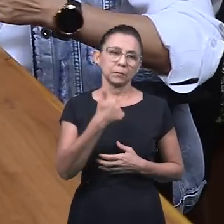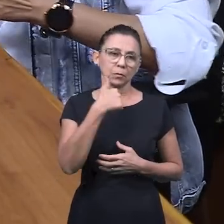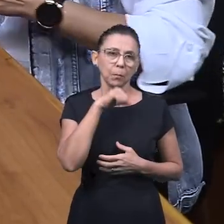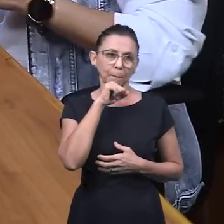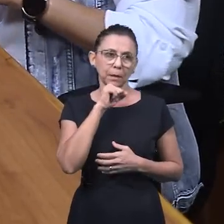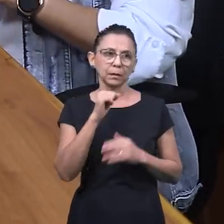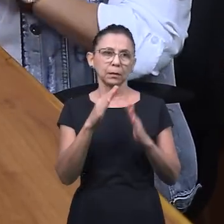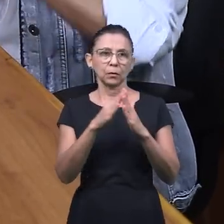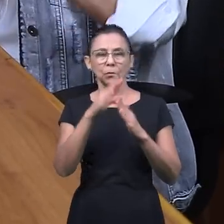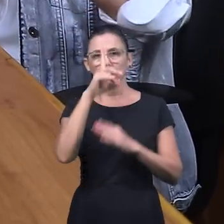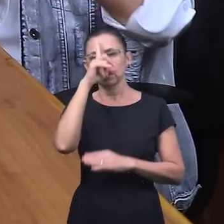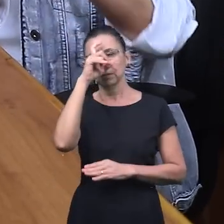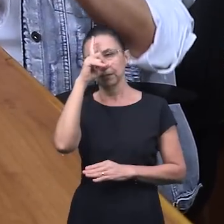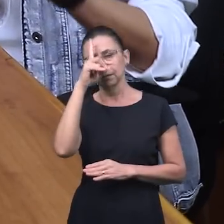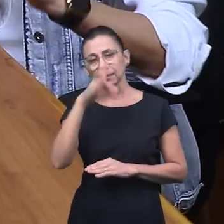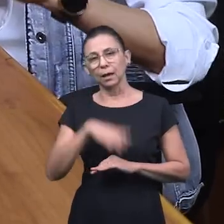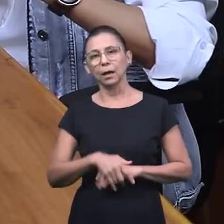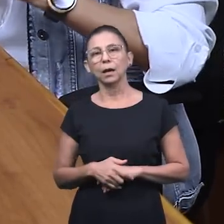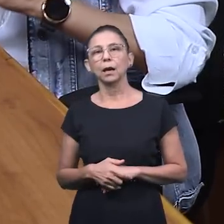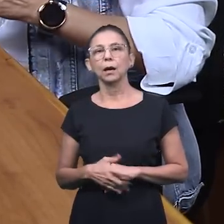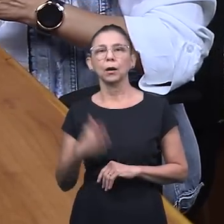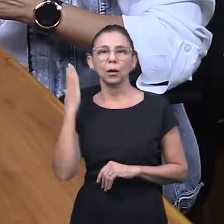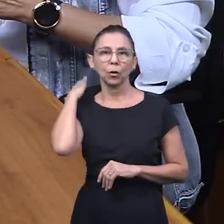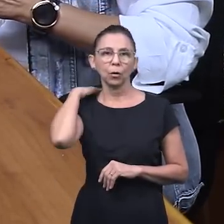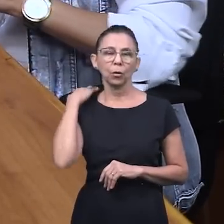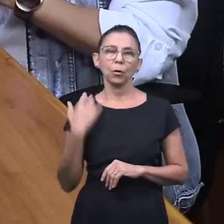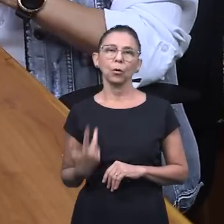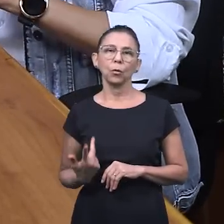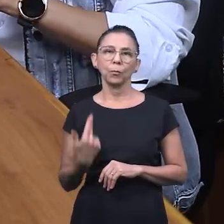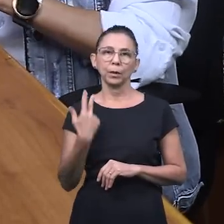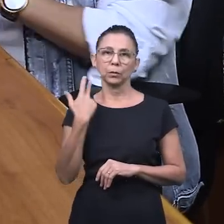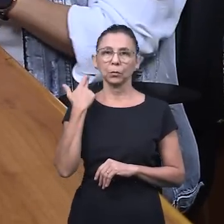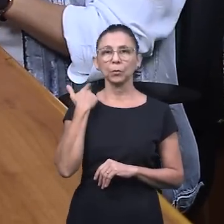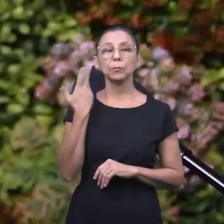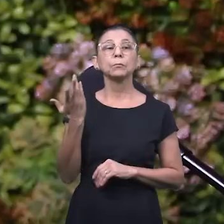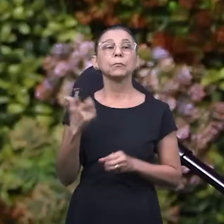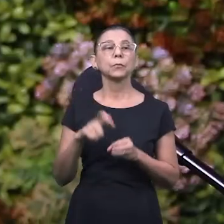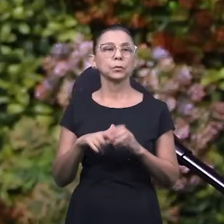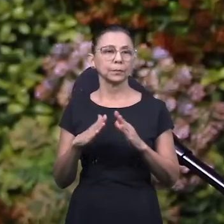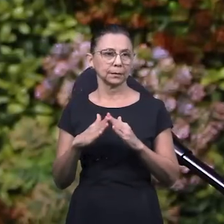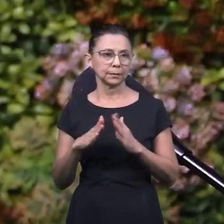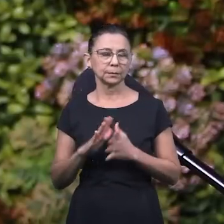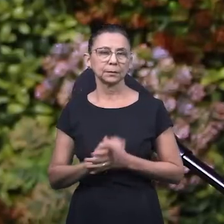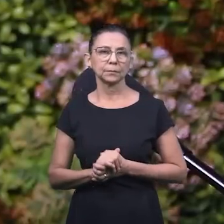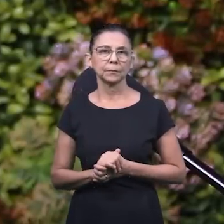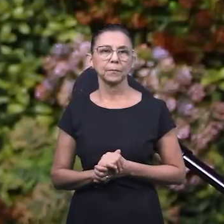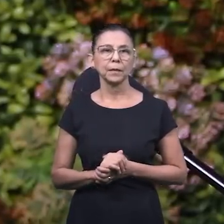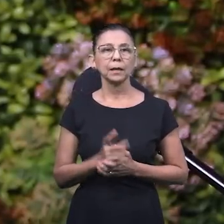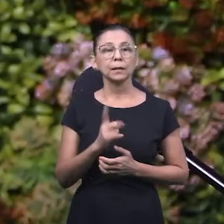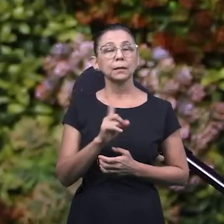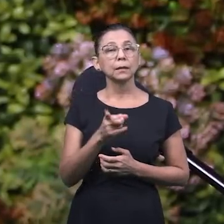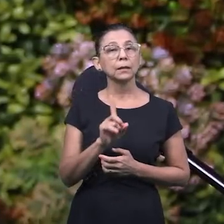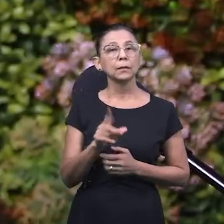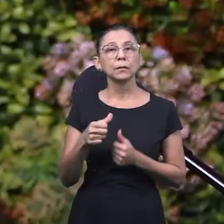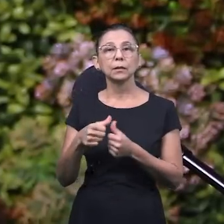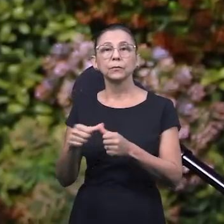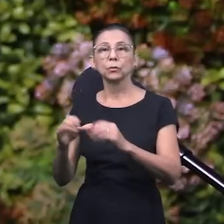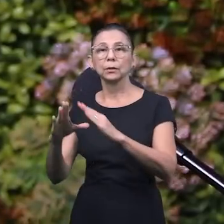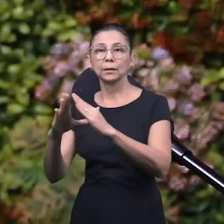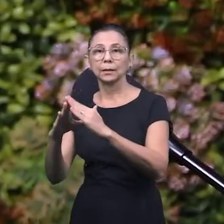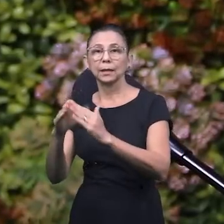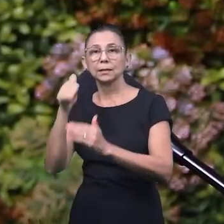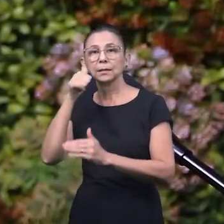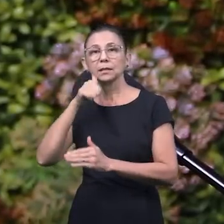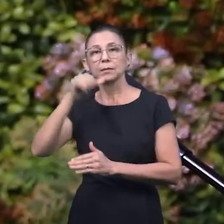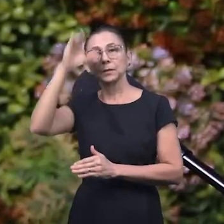passaram, sua mãe foi para o hospital, ficou ali naquele período, fez a cirurgia E aí, voltou para casa? Aí ela ficou na casa da minha tia, em